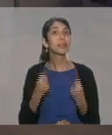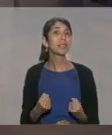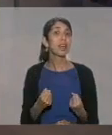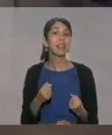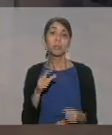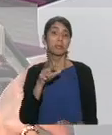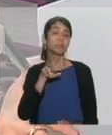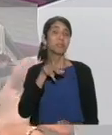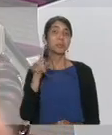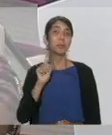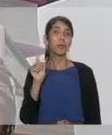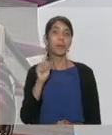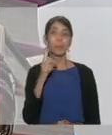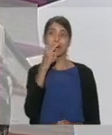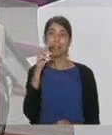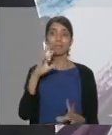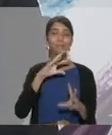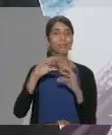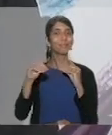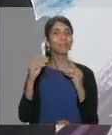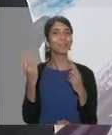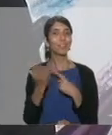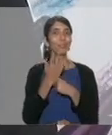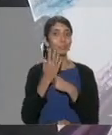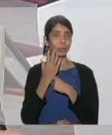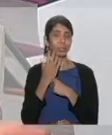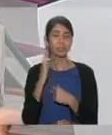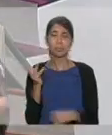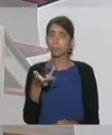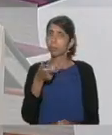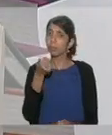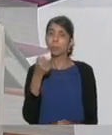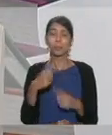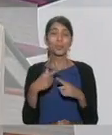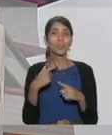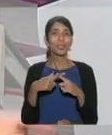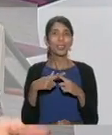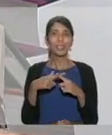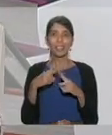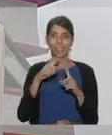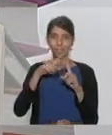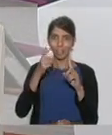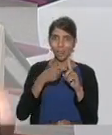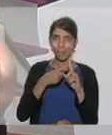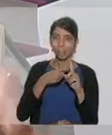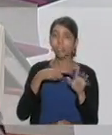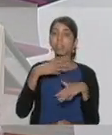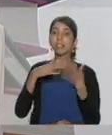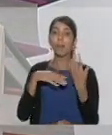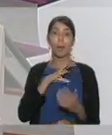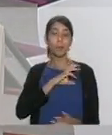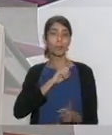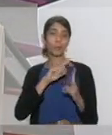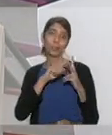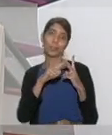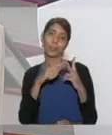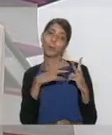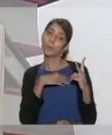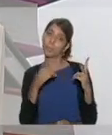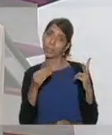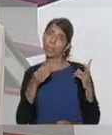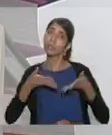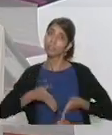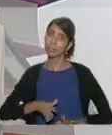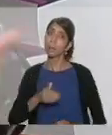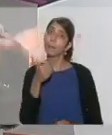E, no entanto, não foi. Foi uma forma de escapar, né? E foi maravilhoso, porque eu costumo dizer que ao término da gestação eu acabei tendo 2 paixões. O meu